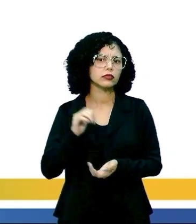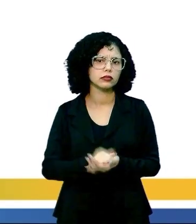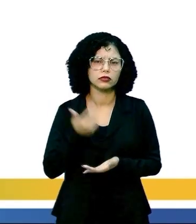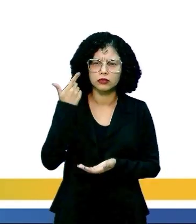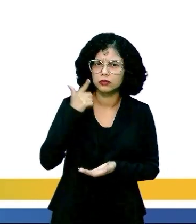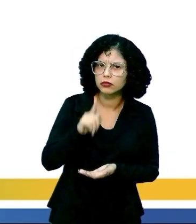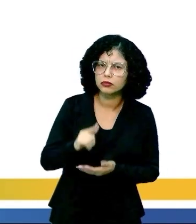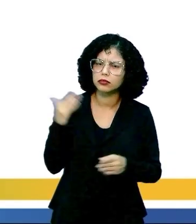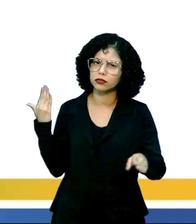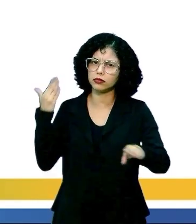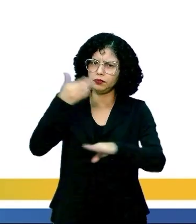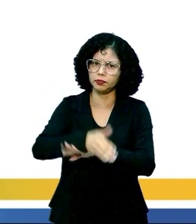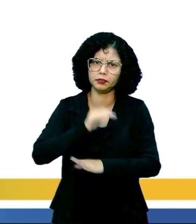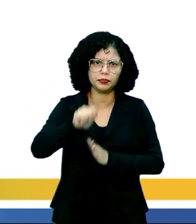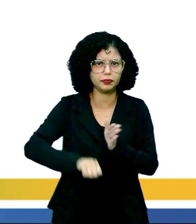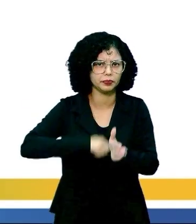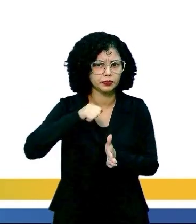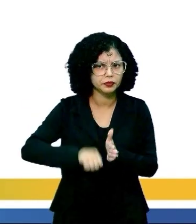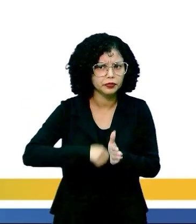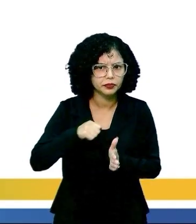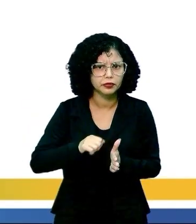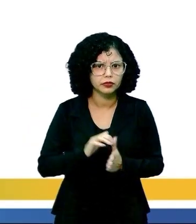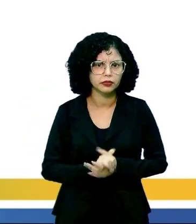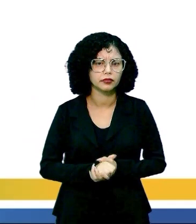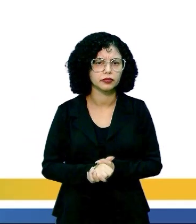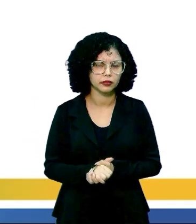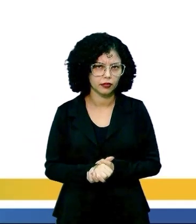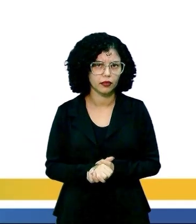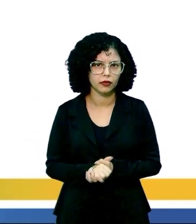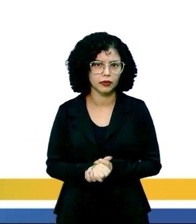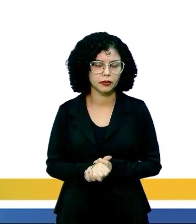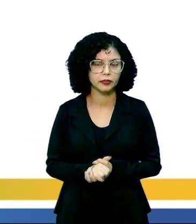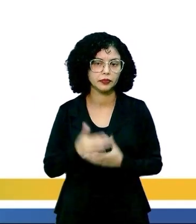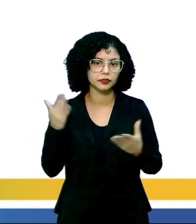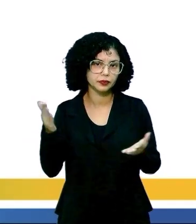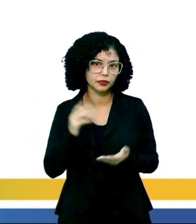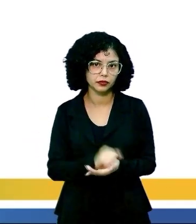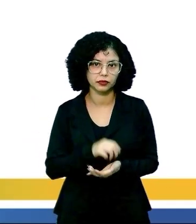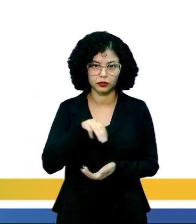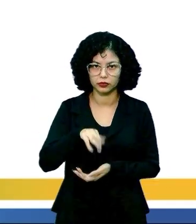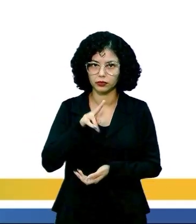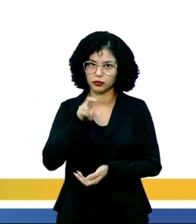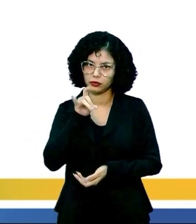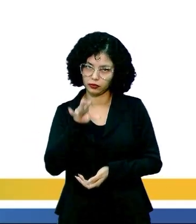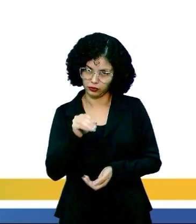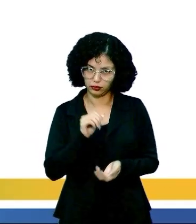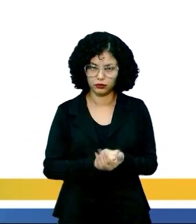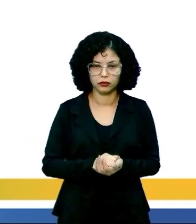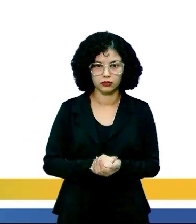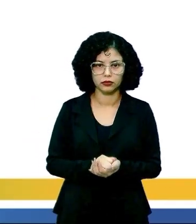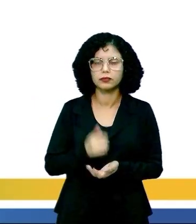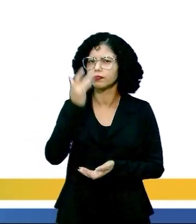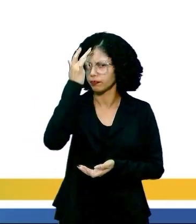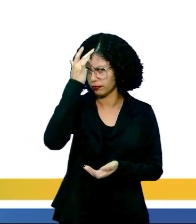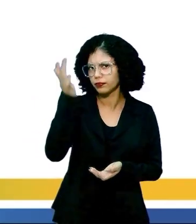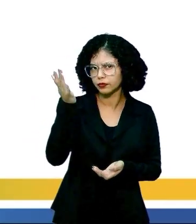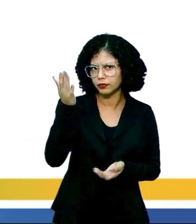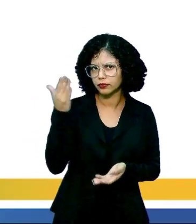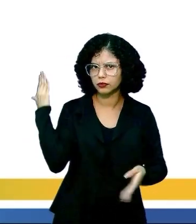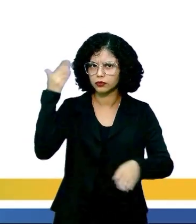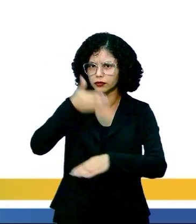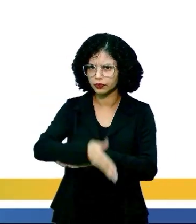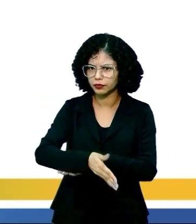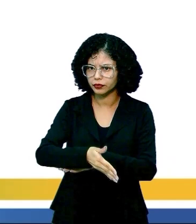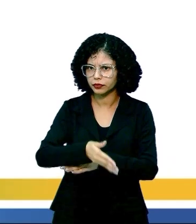está conseguindo entrar no trem, né? No caso, no metrô, ele está tendo